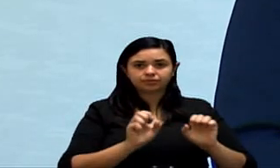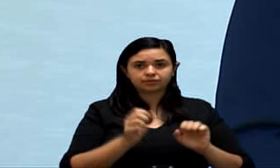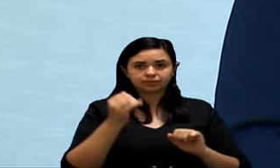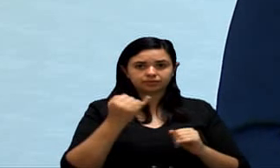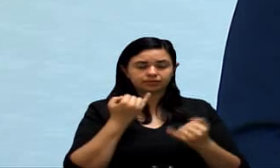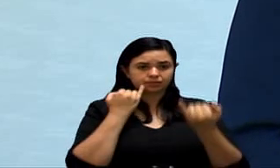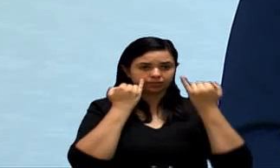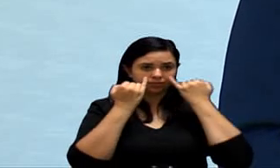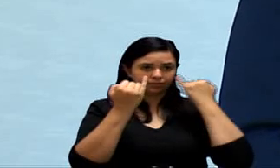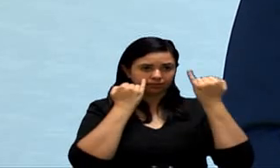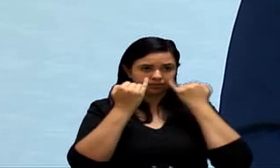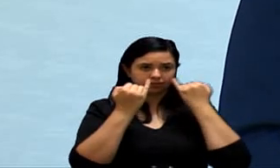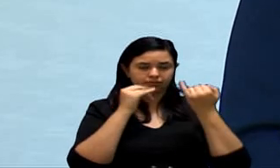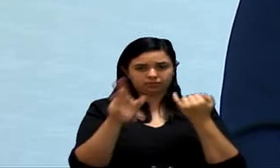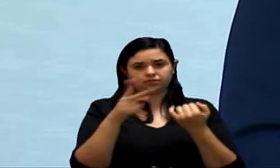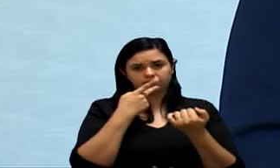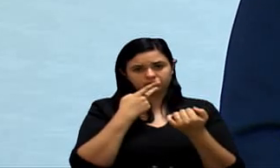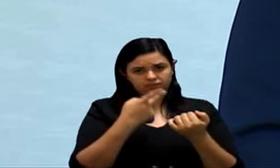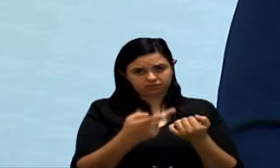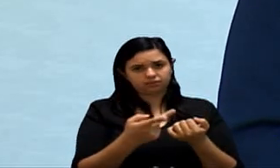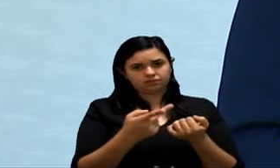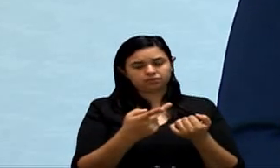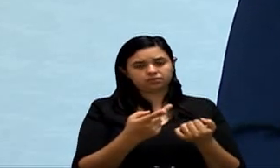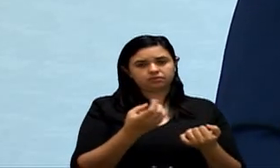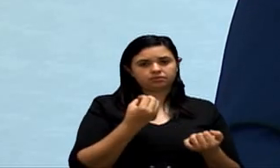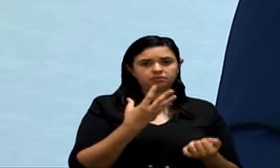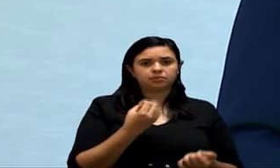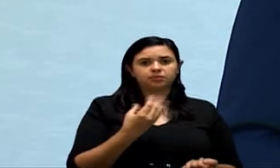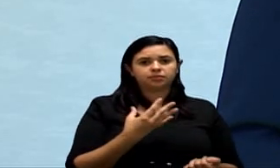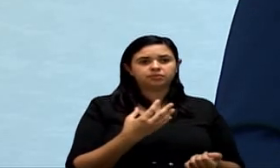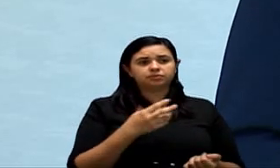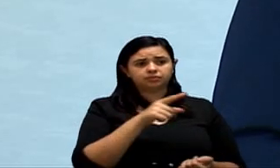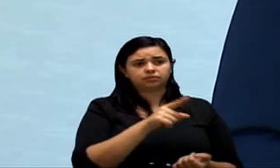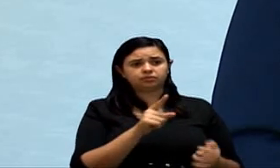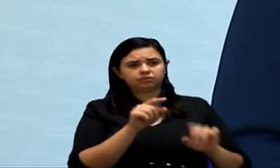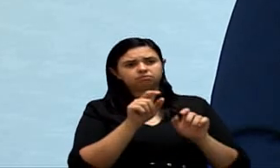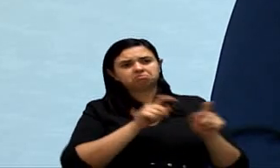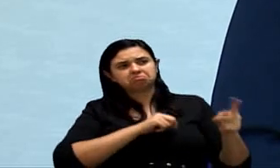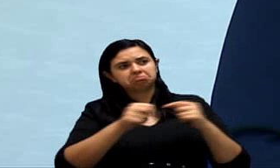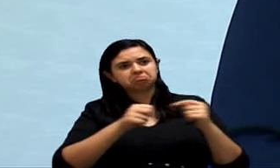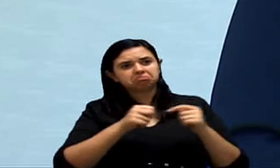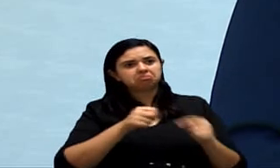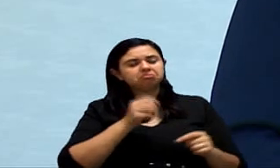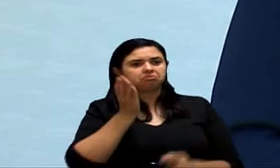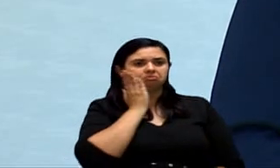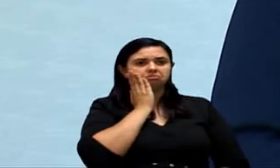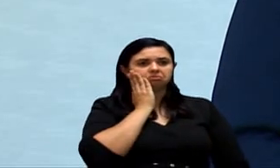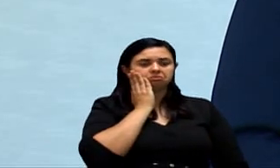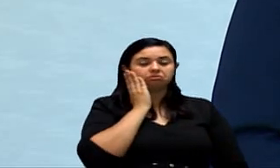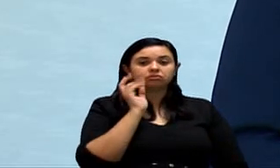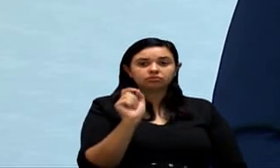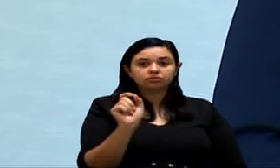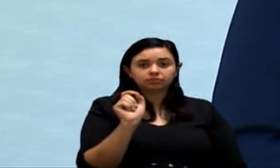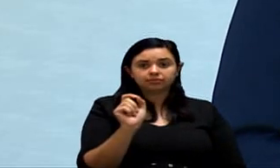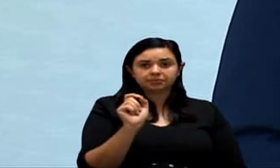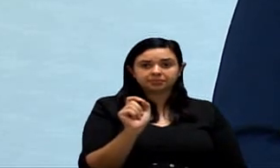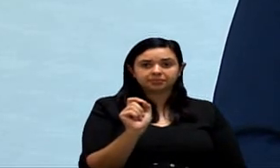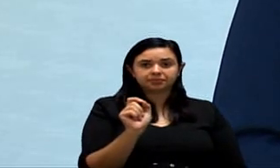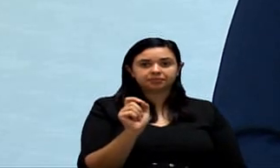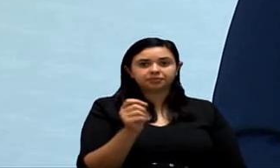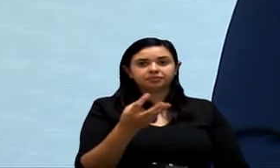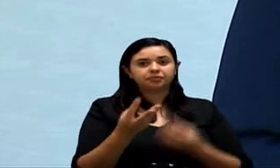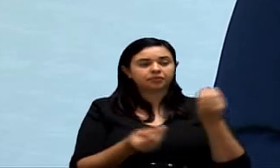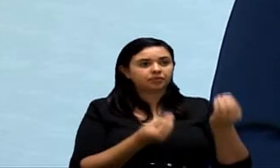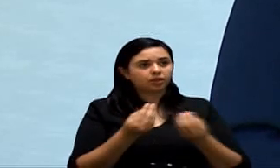discurso, e você observou muito bem, você usa ele como uma ferramenta de gestão. Então, dá para saber... O que você, como aquela